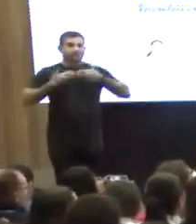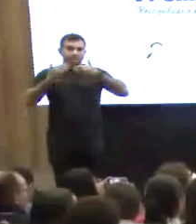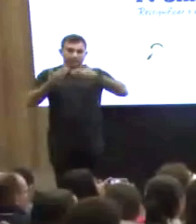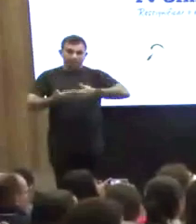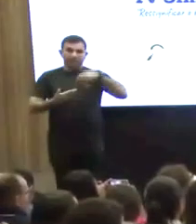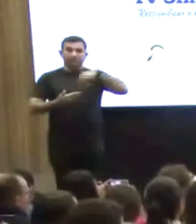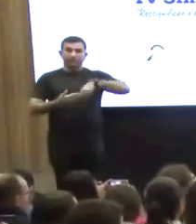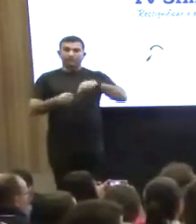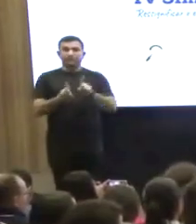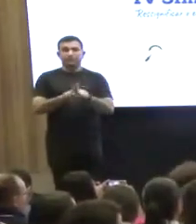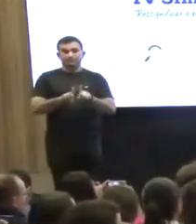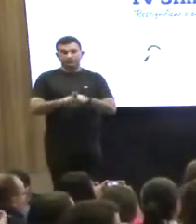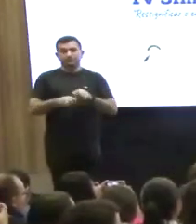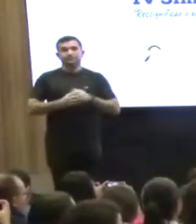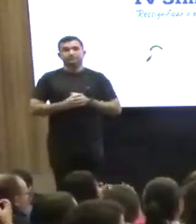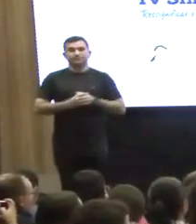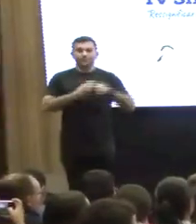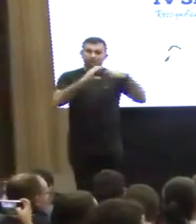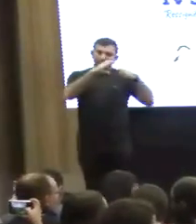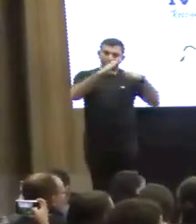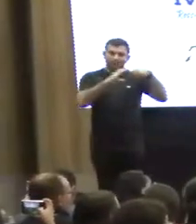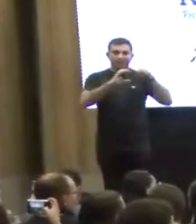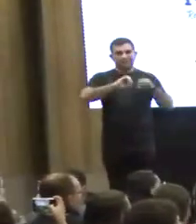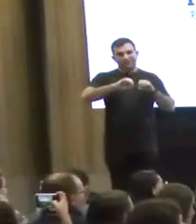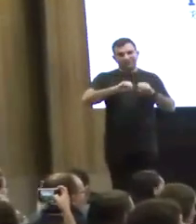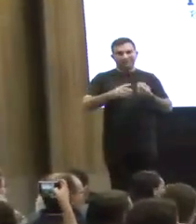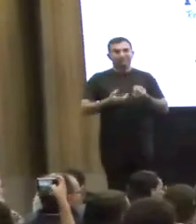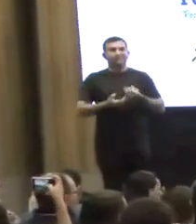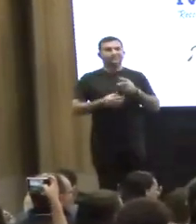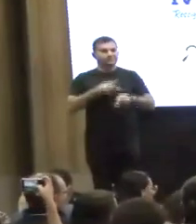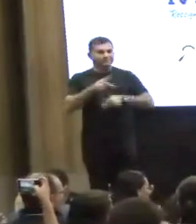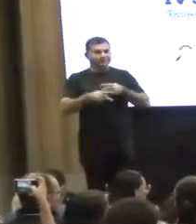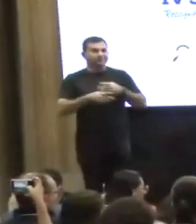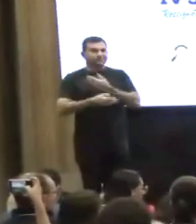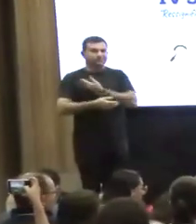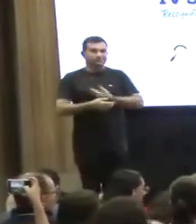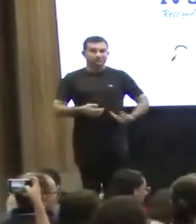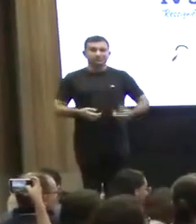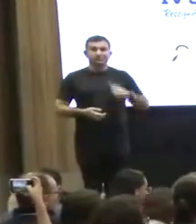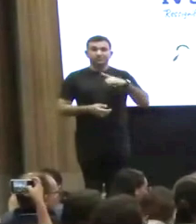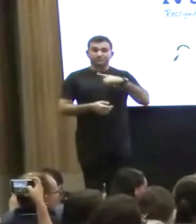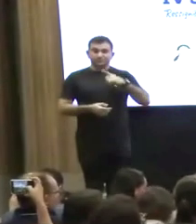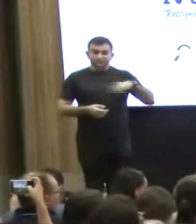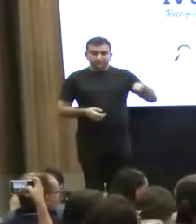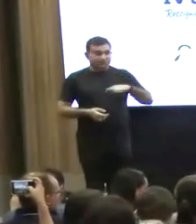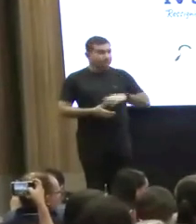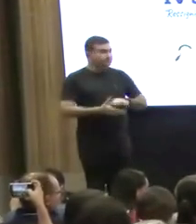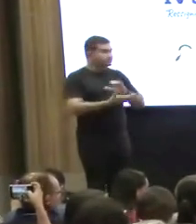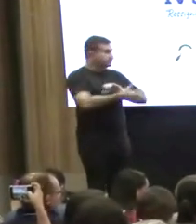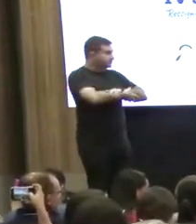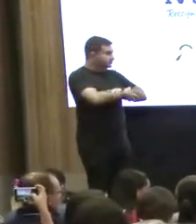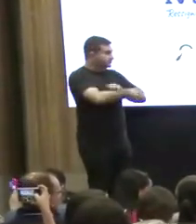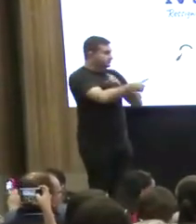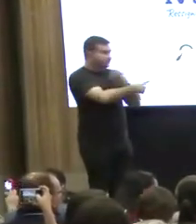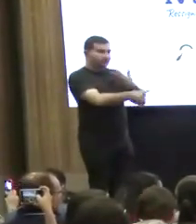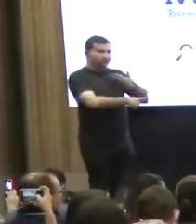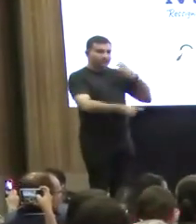ao Observatório, parabenizar pelo esse 4º simpósio, cumprimentar meu querido companheiro aqui, Rogério,